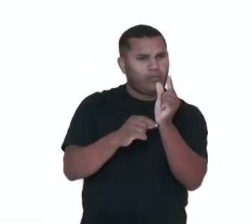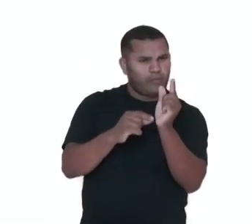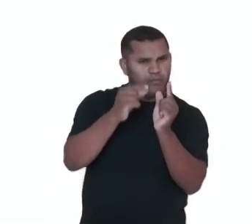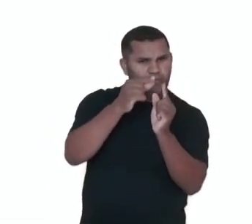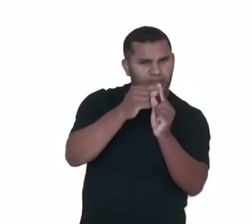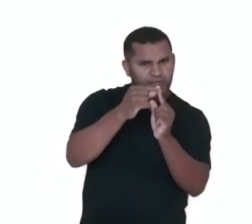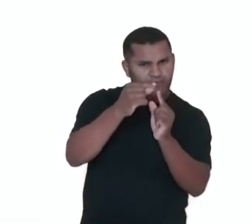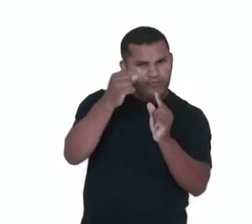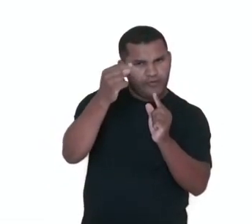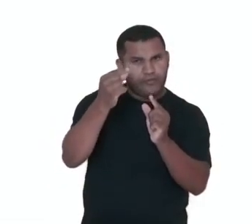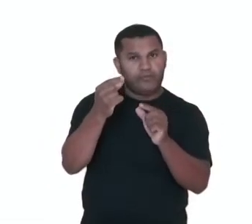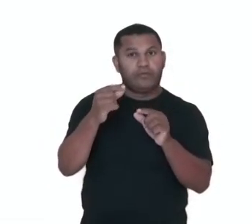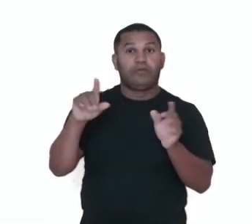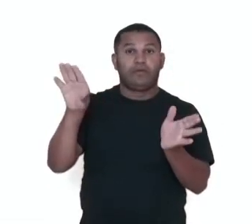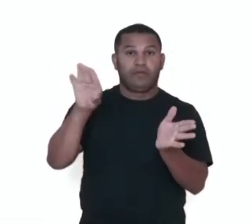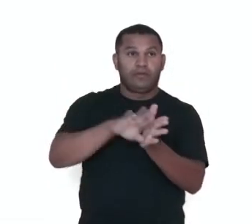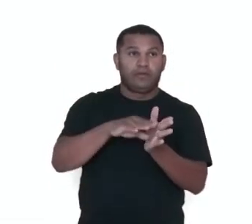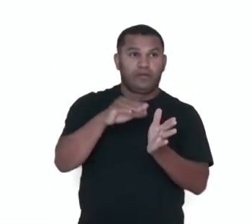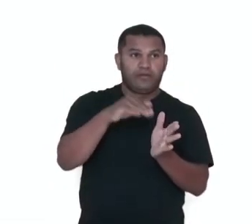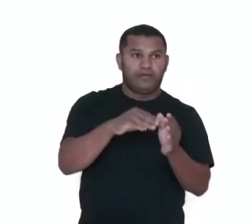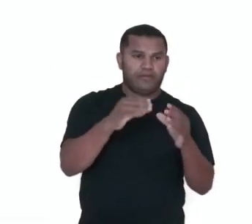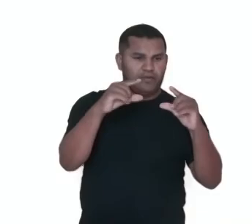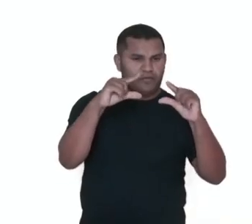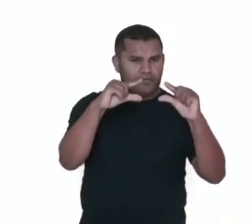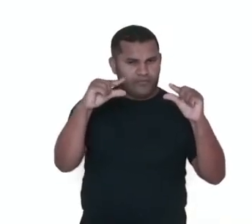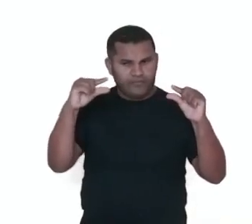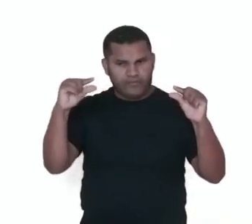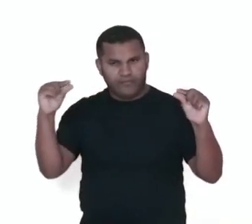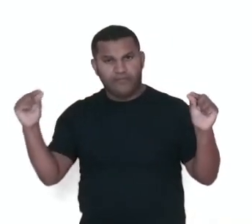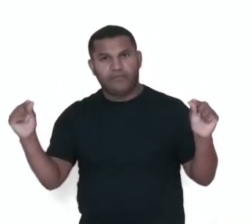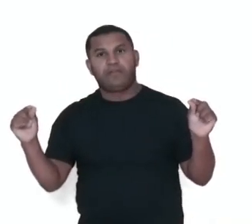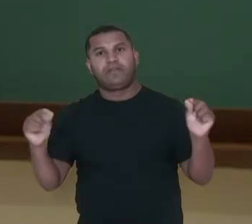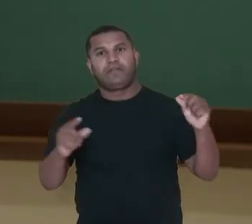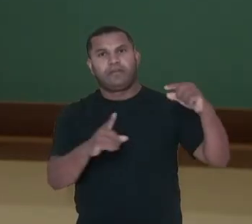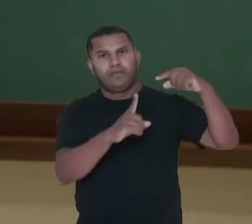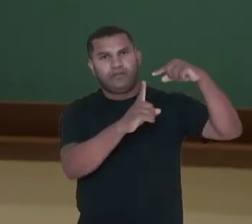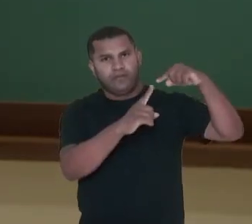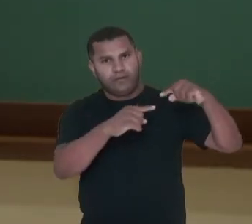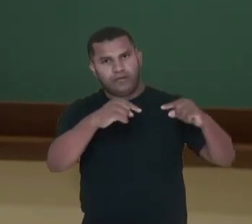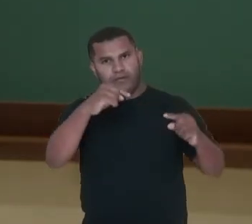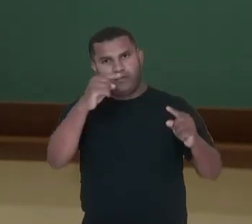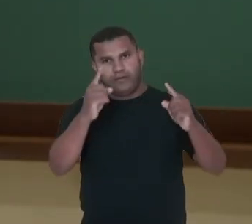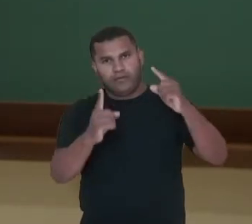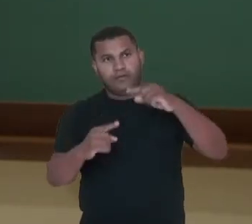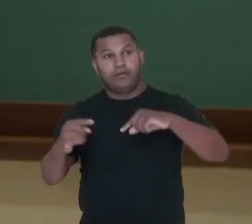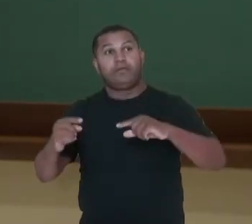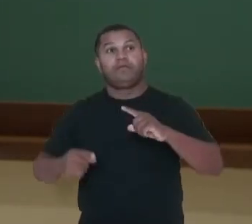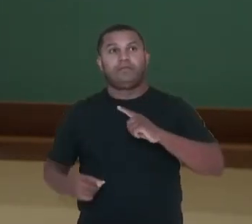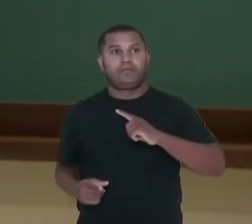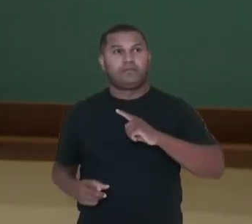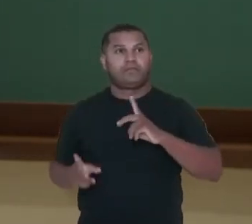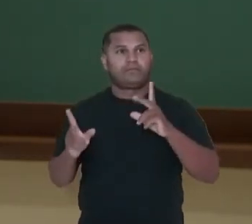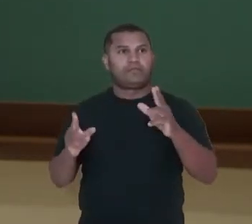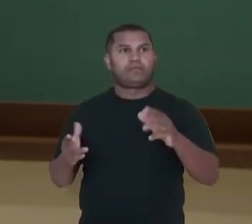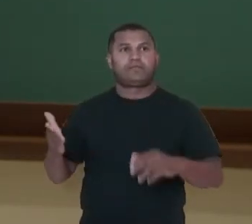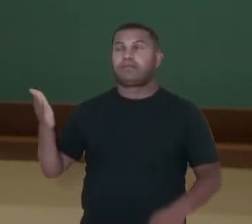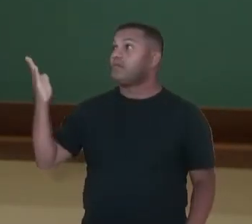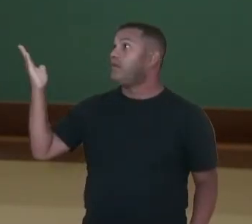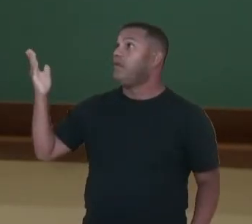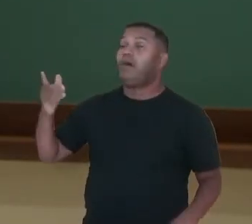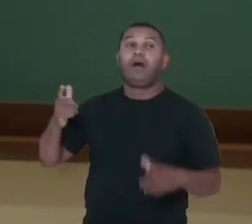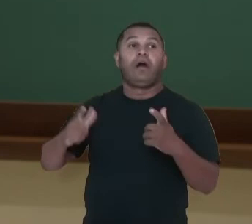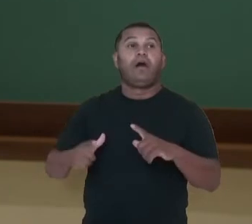bem fininhas. Então, aqui a gente está conhecendo um pouquinho, então, das características de um nemateuminto, minha gente. Podem viver